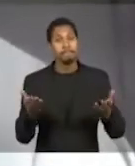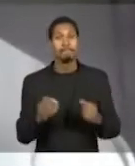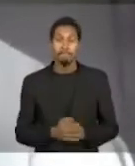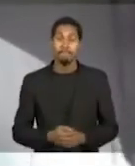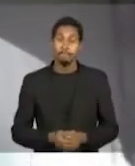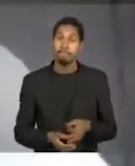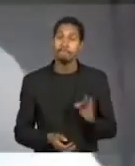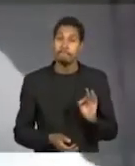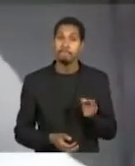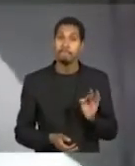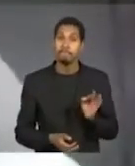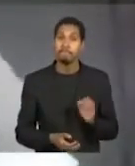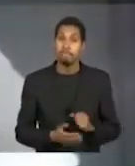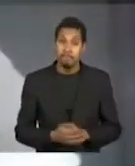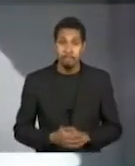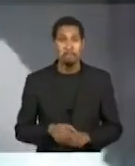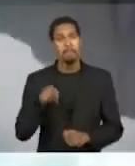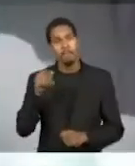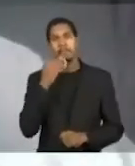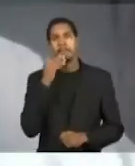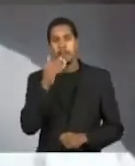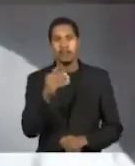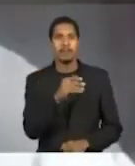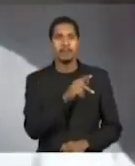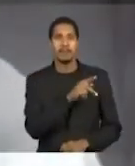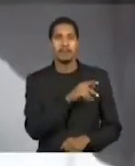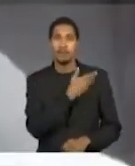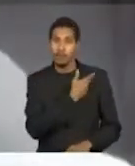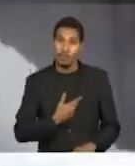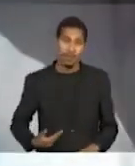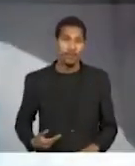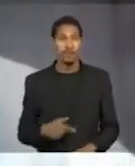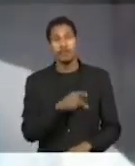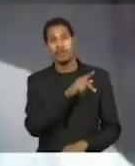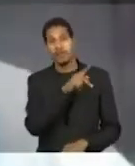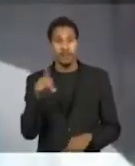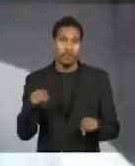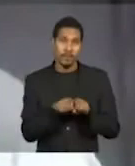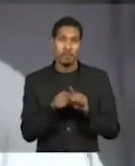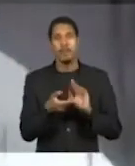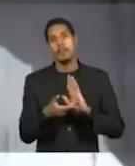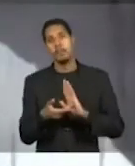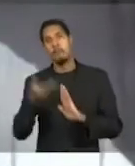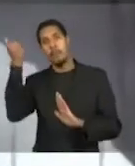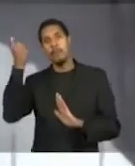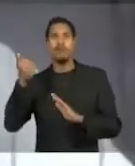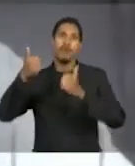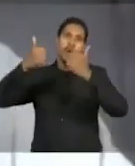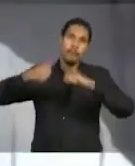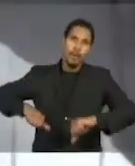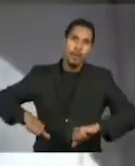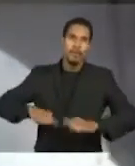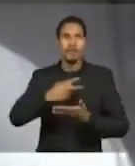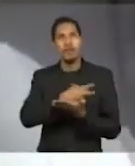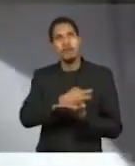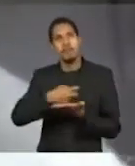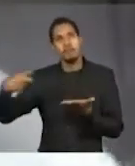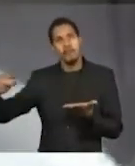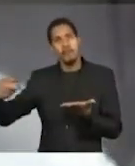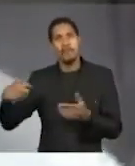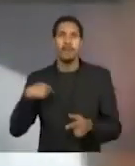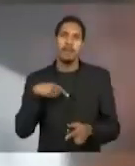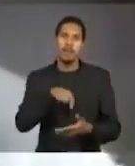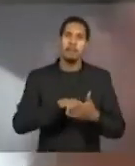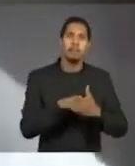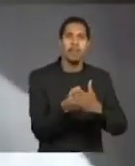esperamos rapidamente que esse governo federal caia fora do país, saia fora do governo, perca o poder, seja